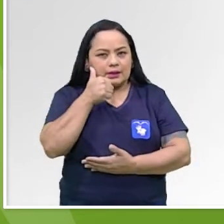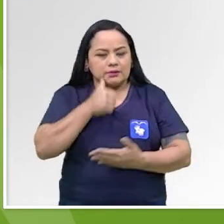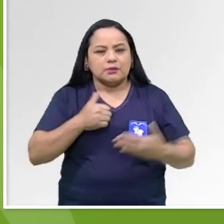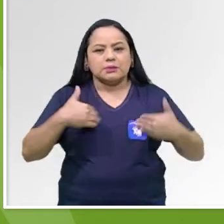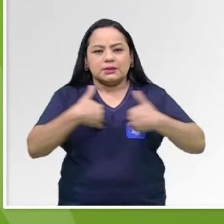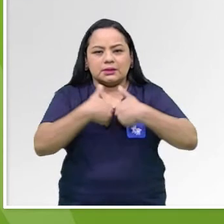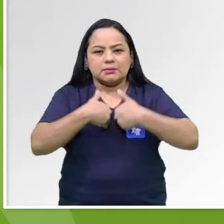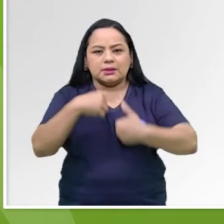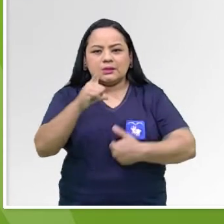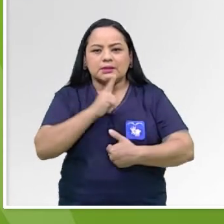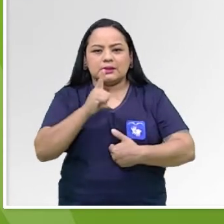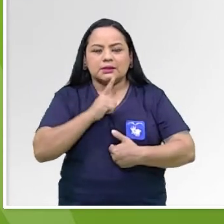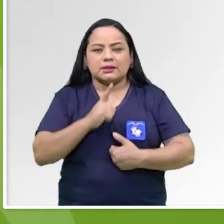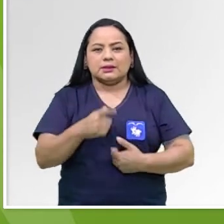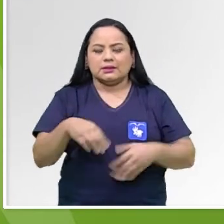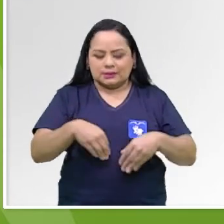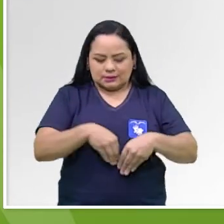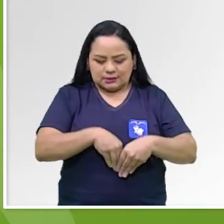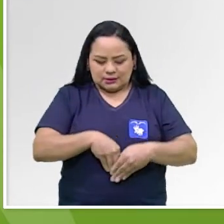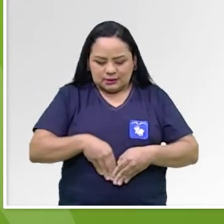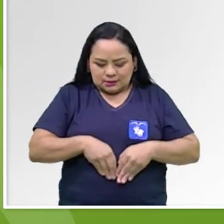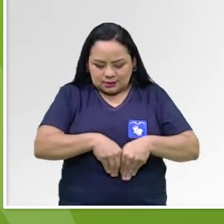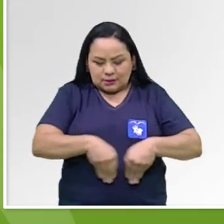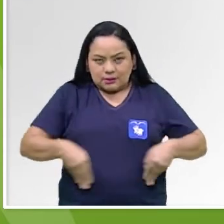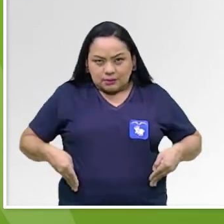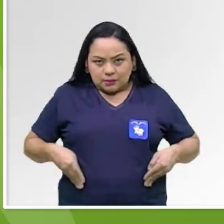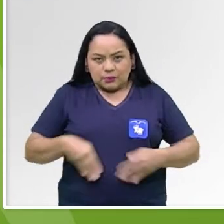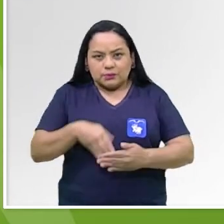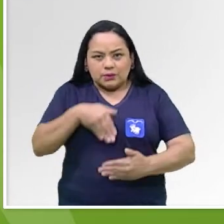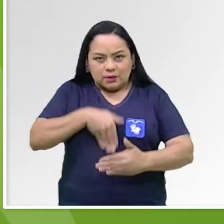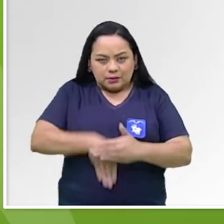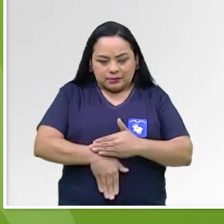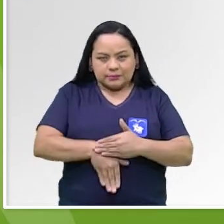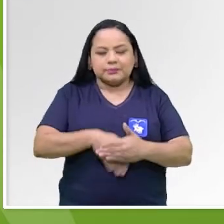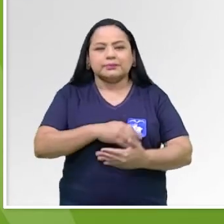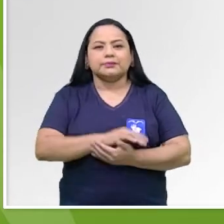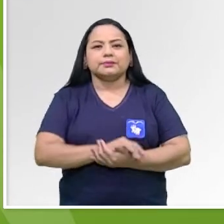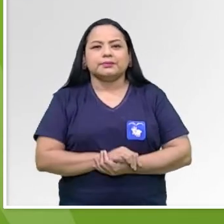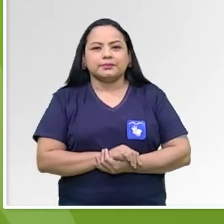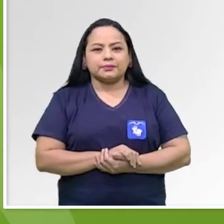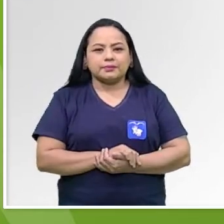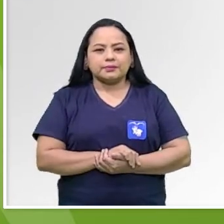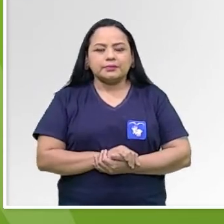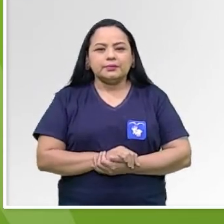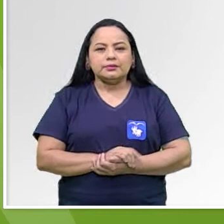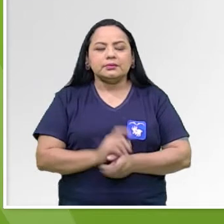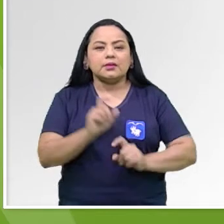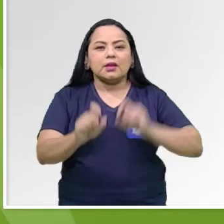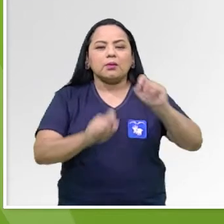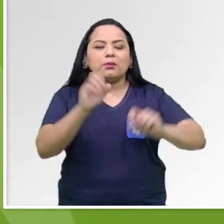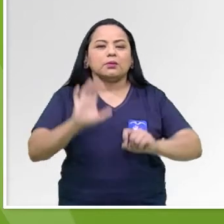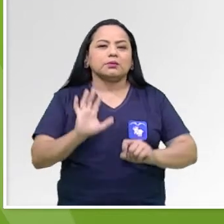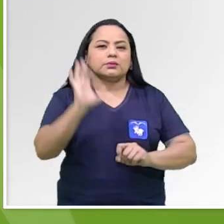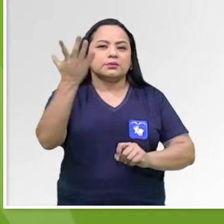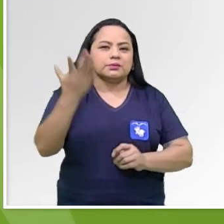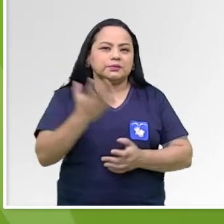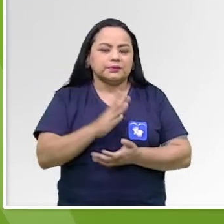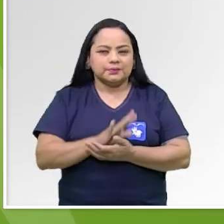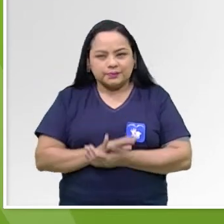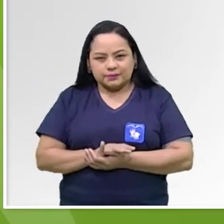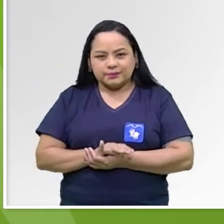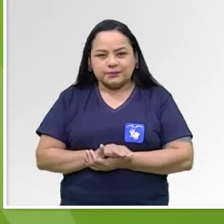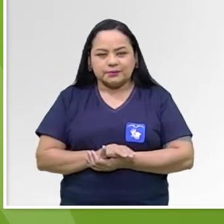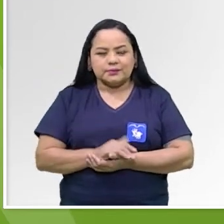apresentar o marsúpio, elas que vão apresentar essa bolsa abdominal, tá? E aí, o que acontece é que